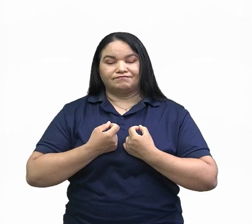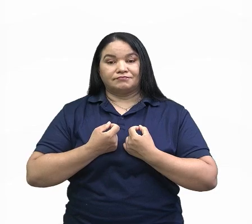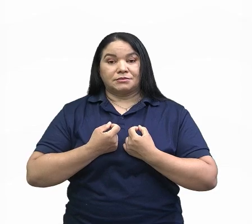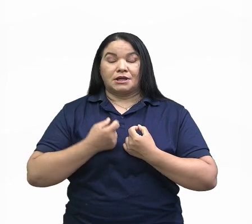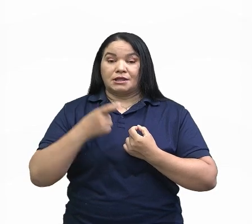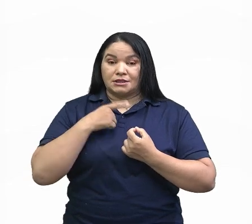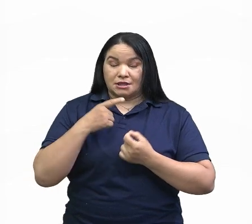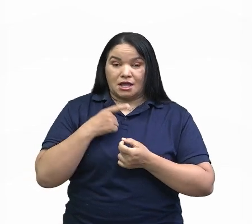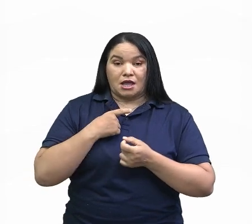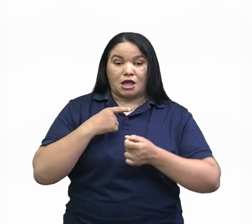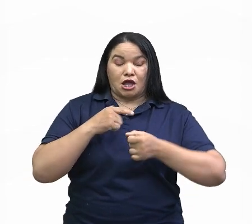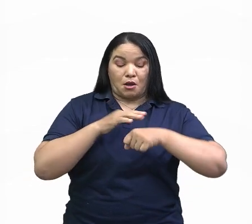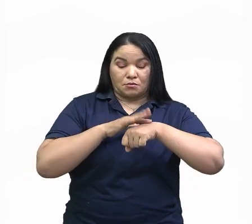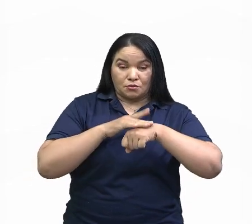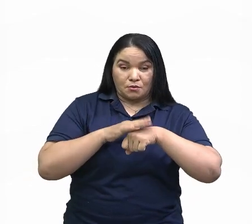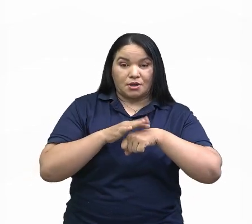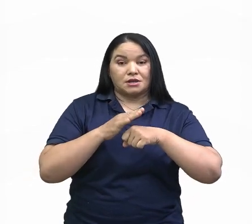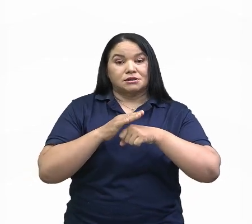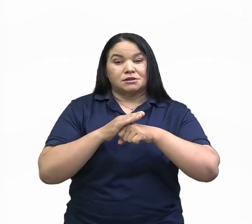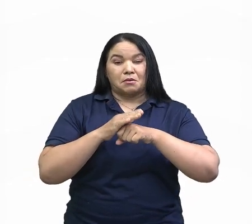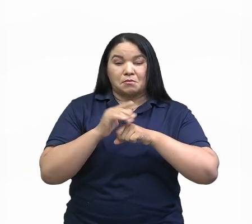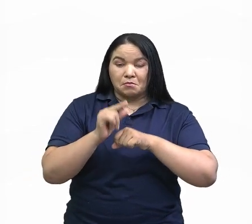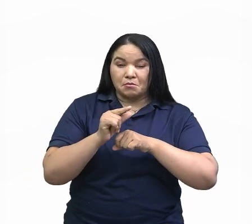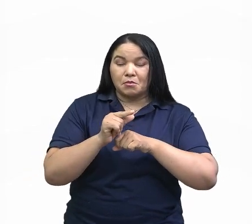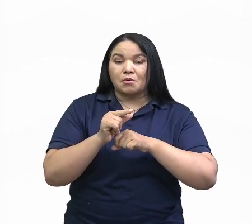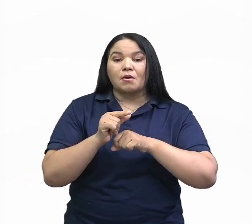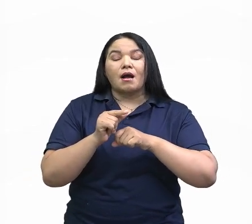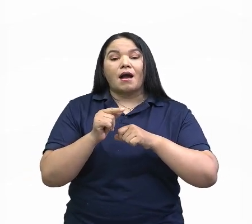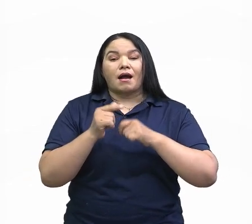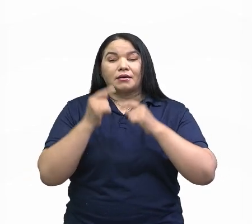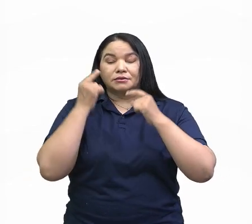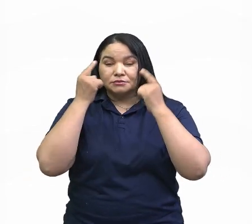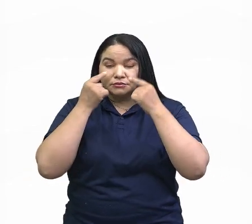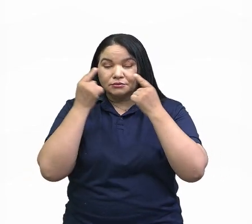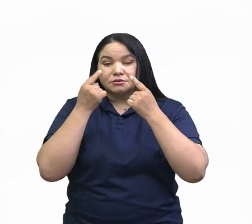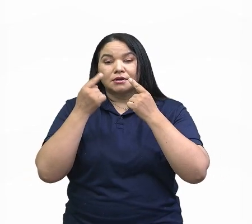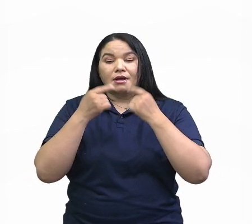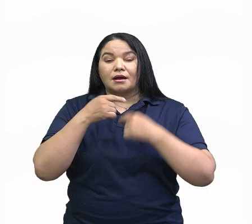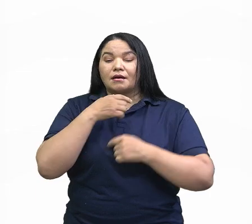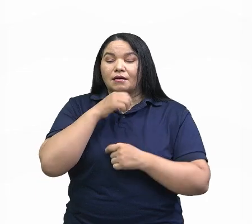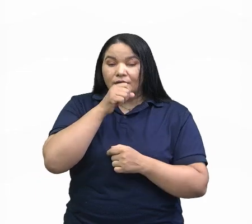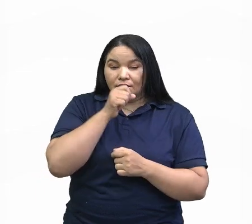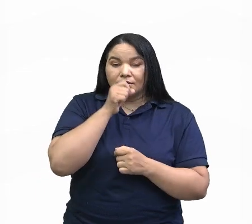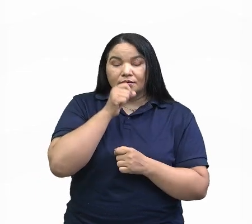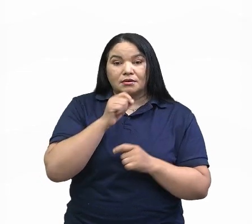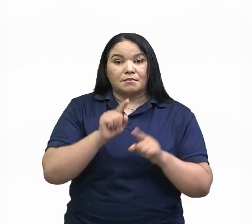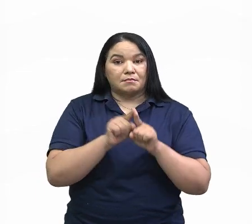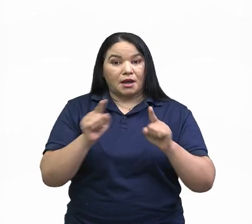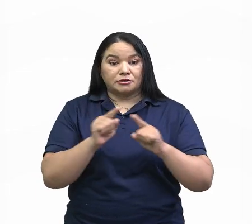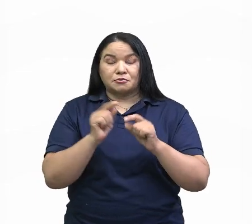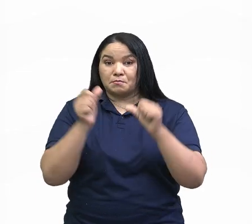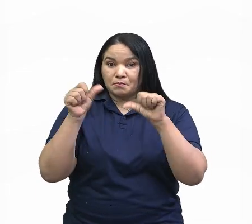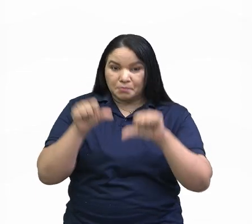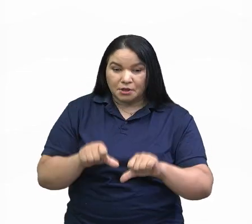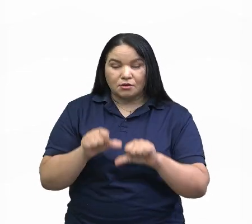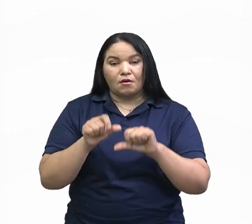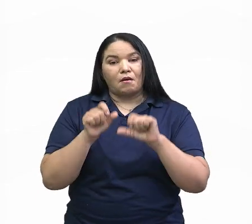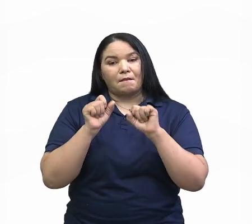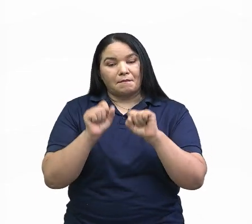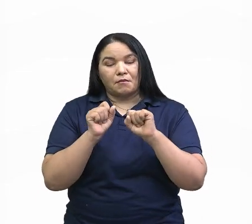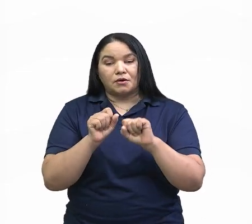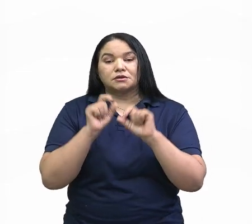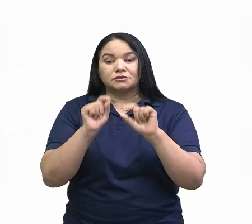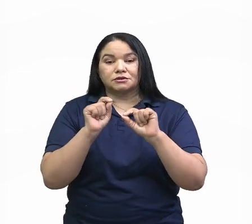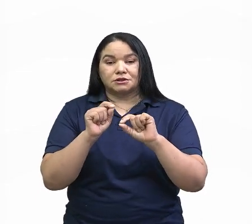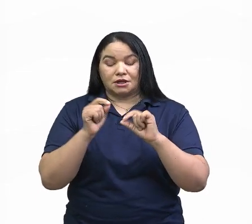né, como por exemplo a tosse seca, a irritação dos olhos, asma, mas nos casos mais graves essa poluição ali pode também